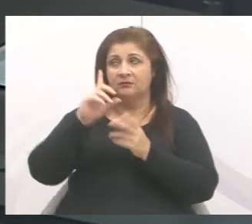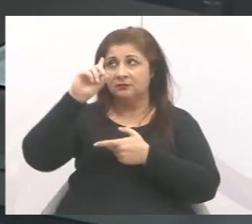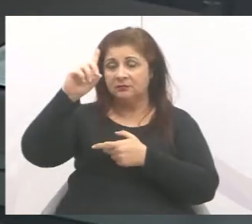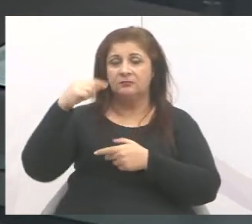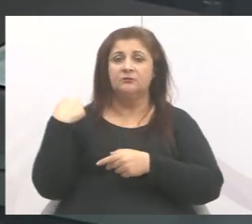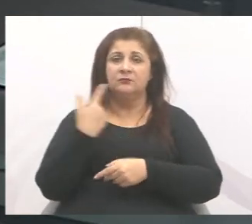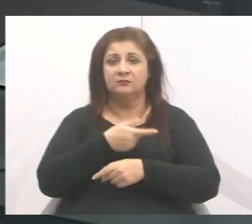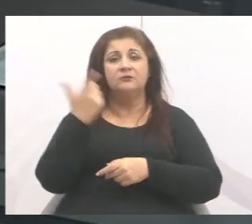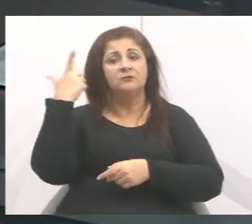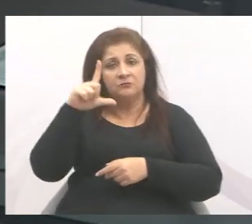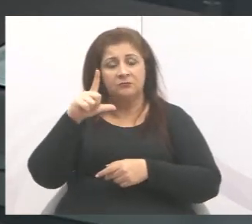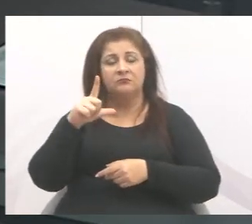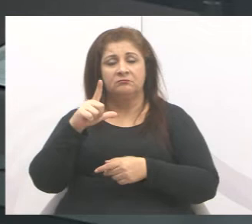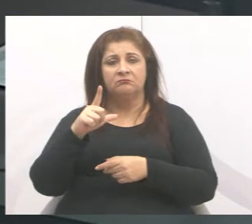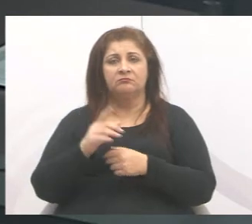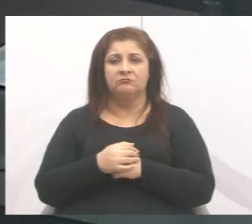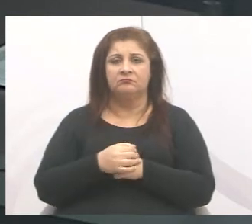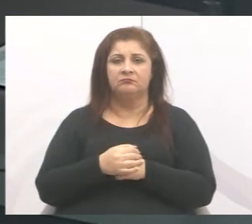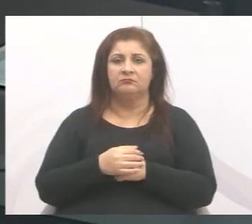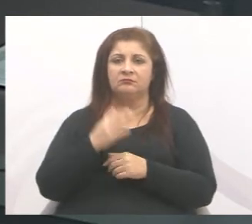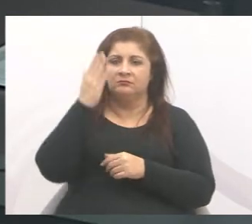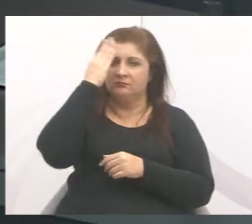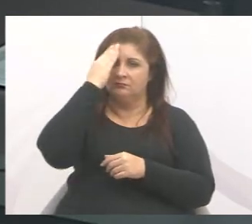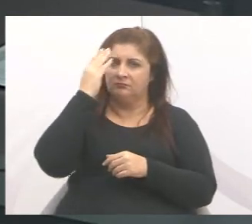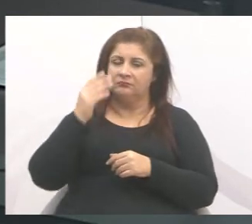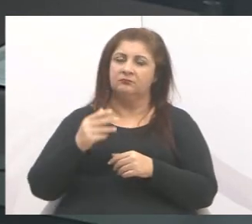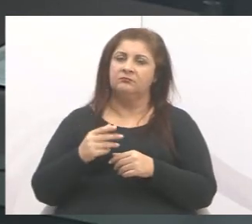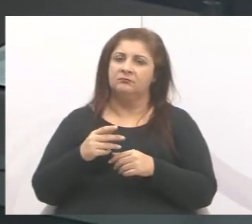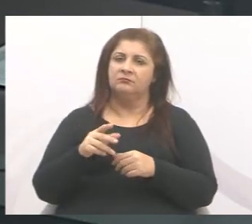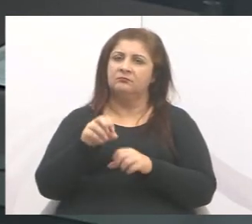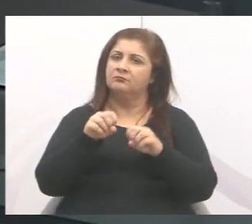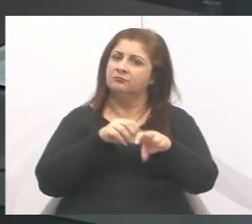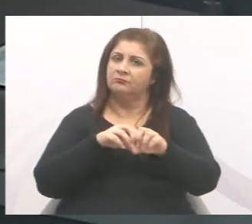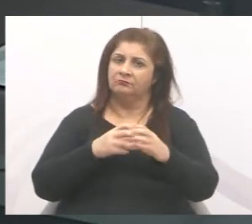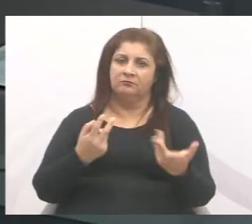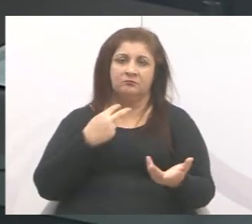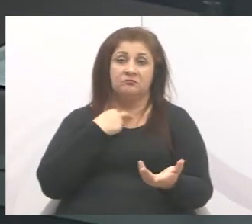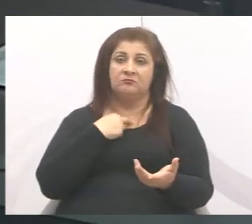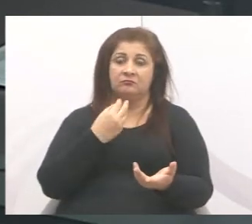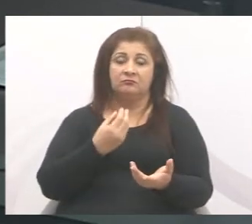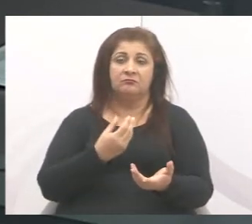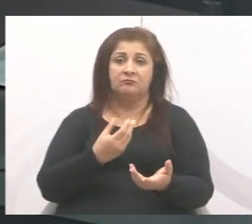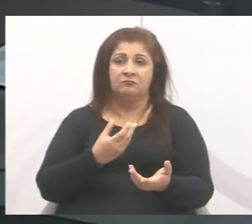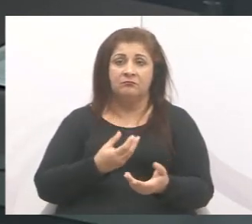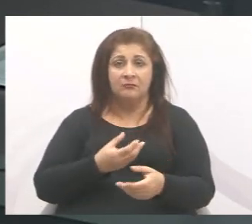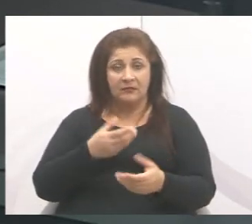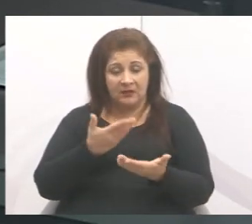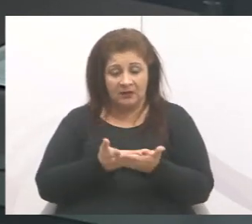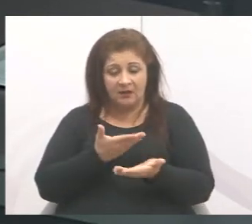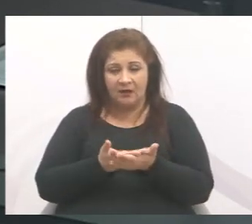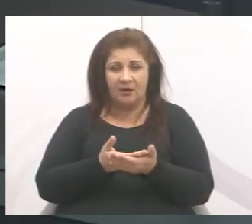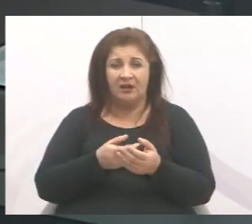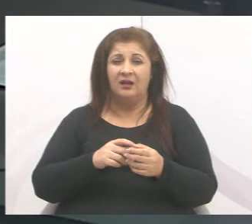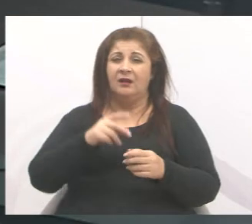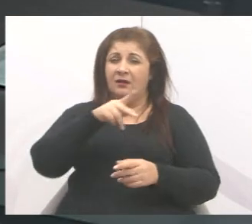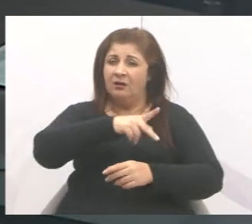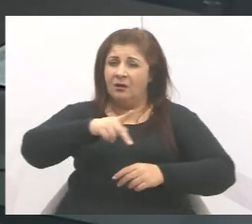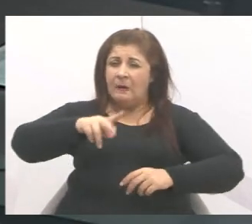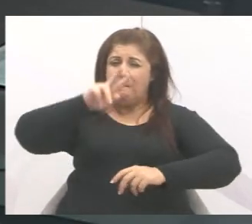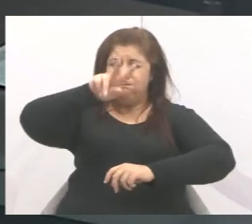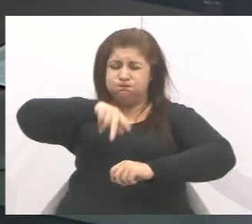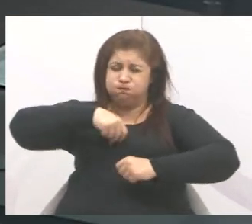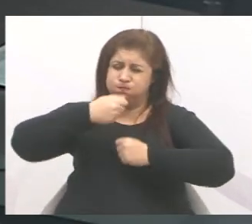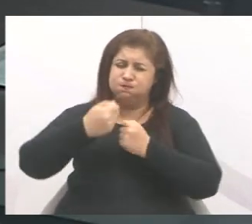pandemia e a gente sabe que a educação, como não pôde ter aula presencial, os professores se desdobraram, né,